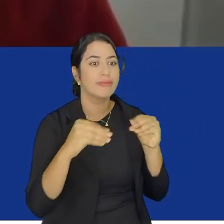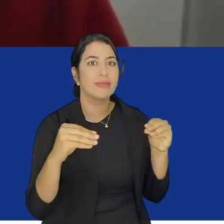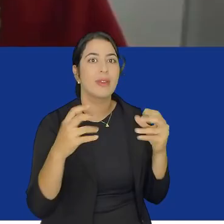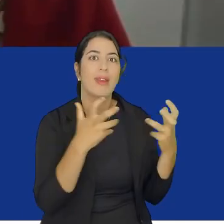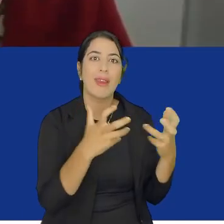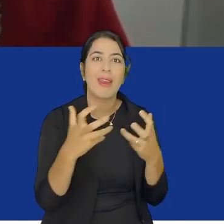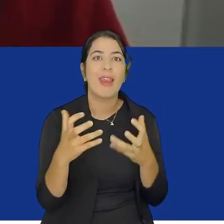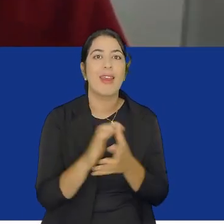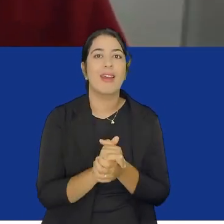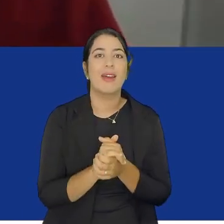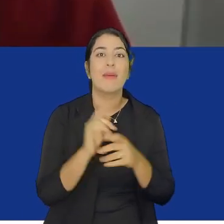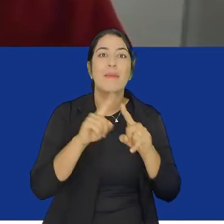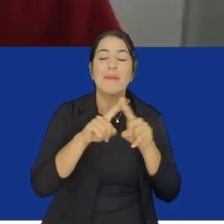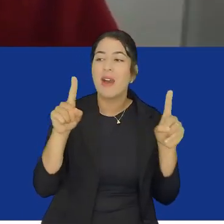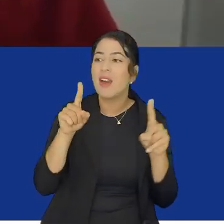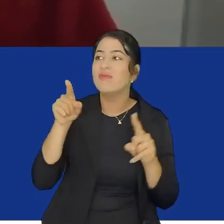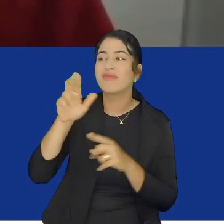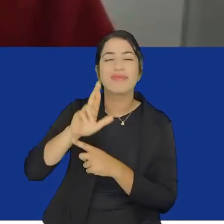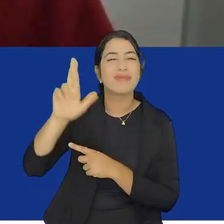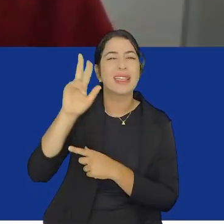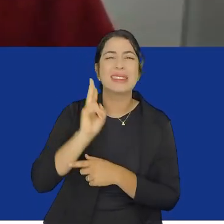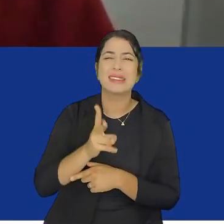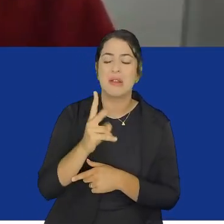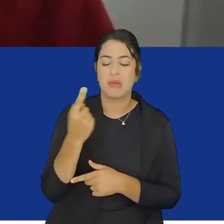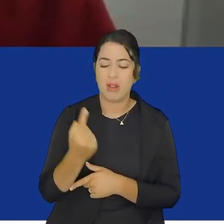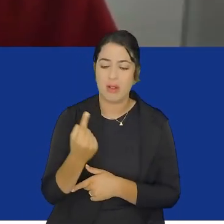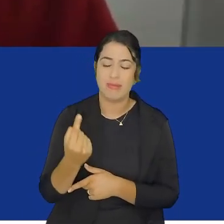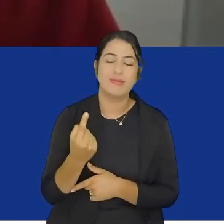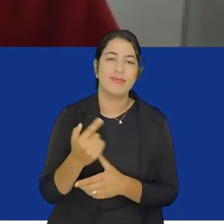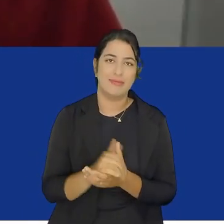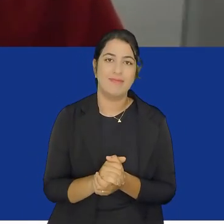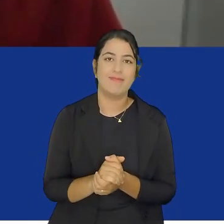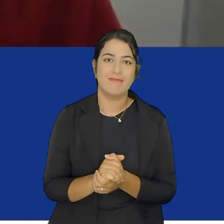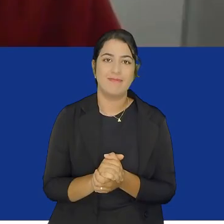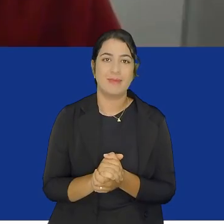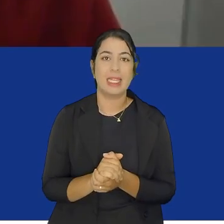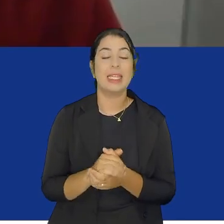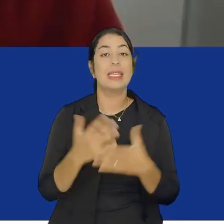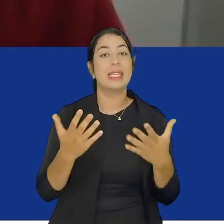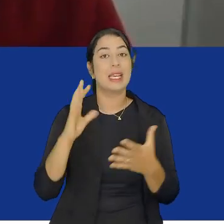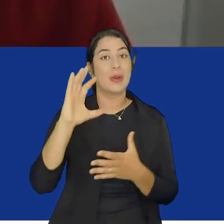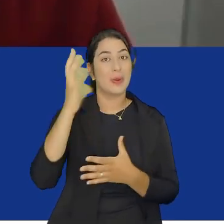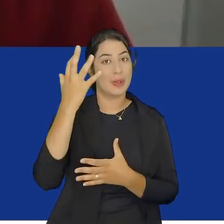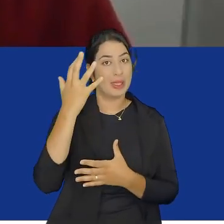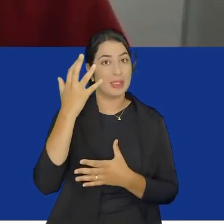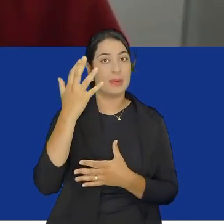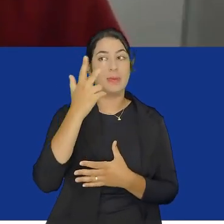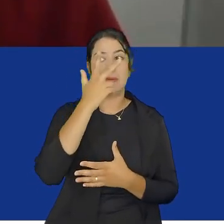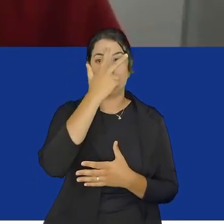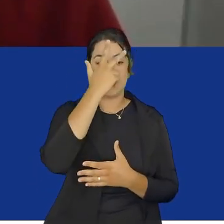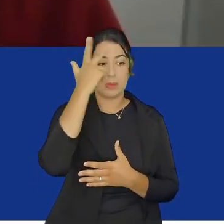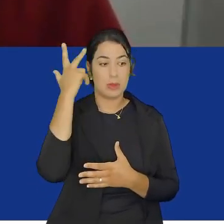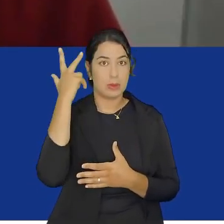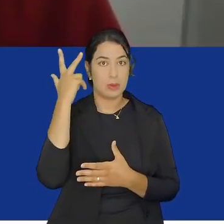muito difícil, e ele fica cada vez mais encastelado e cada vez mais sozinho. E aí, o que que acontece? Os supervisores,